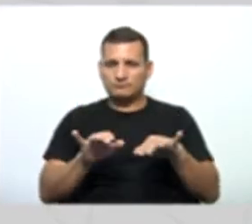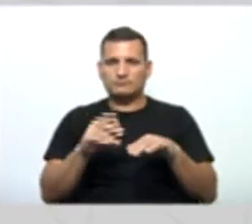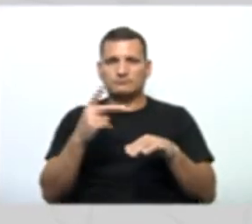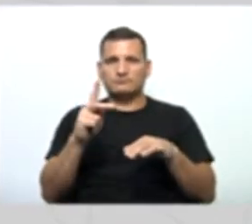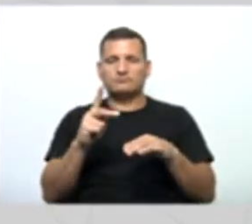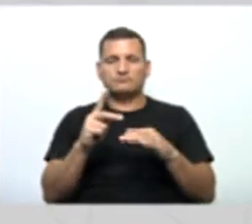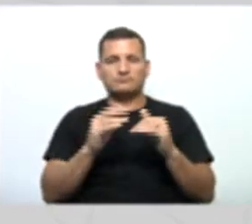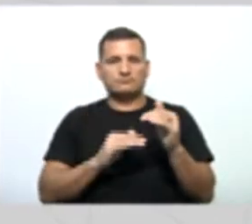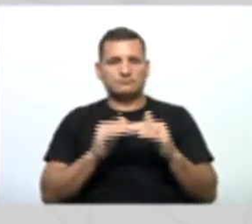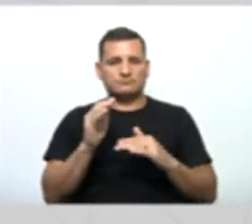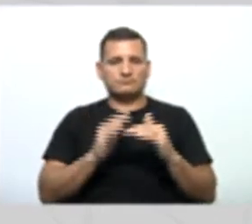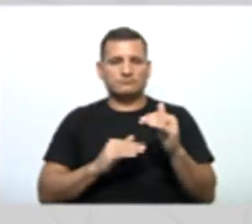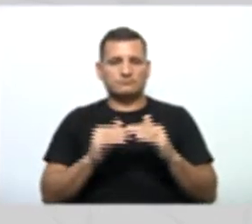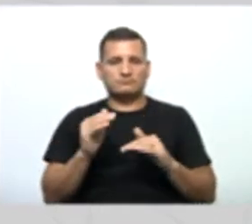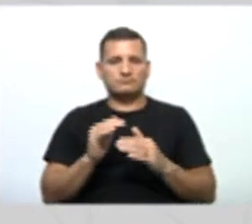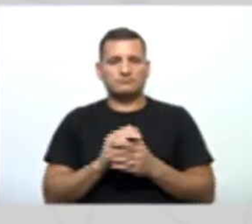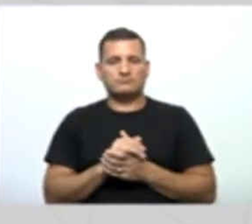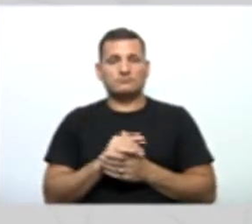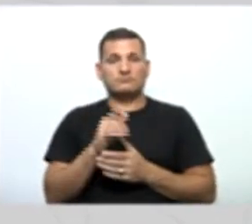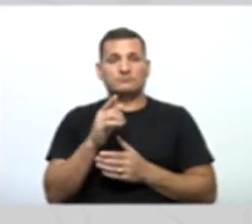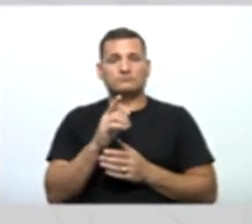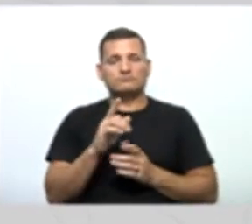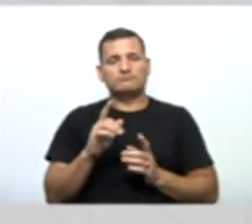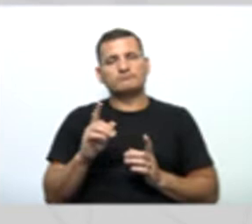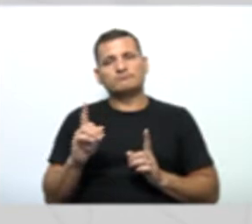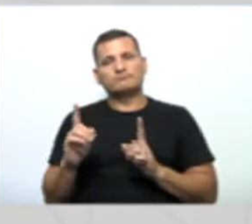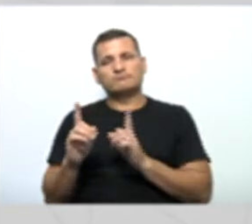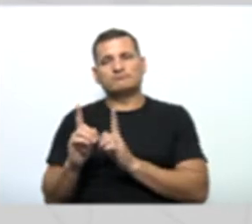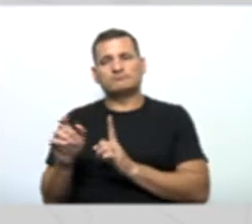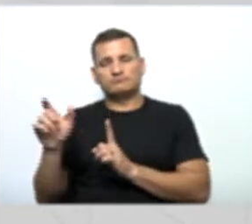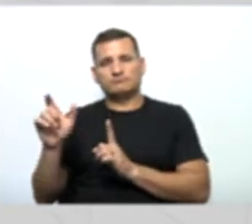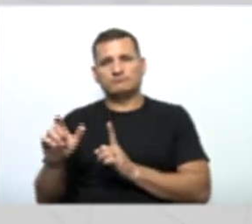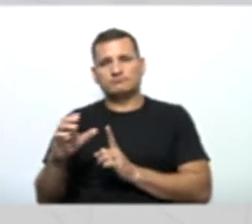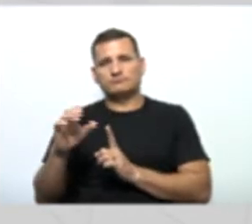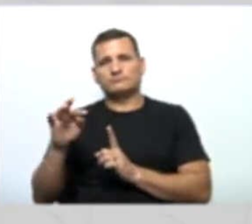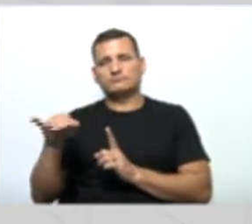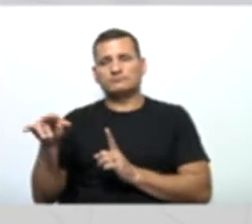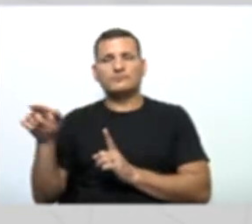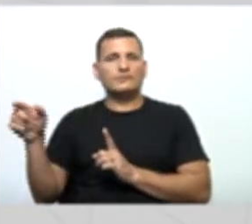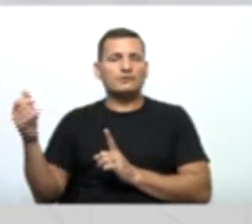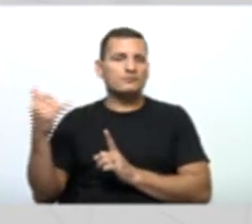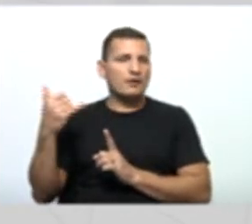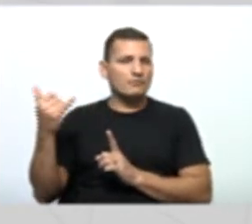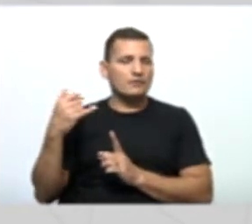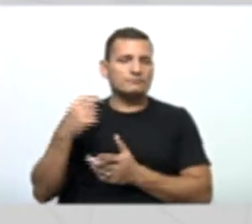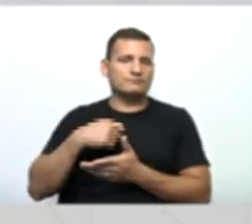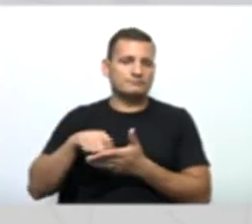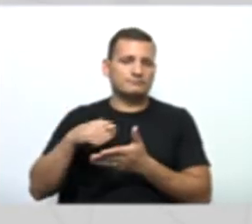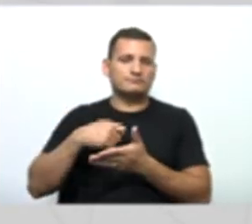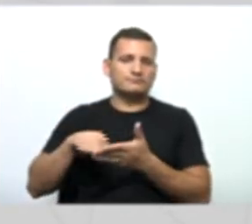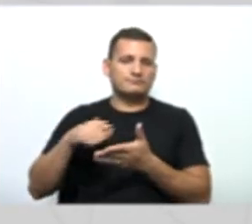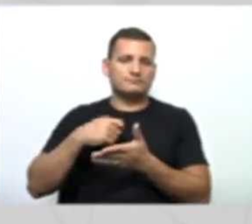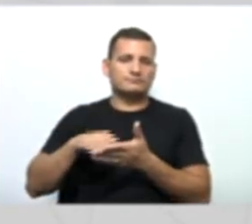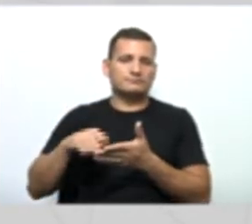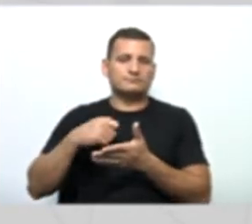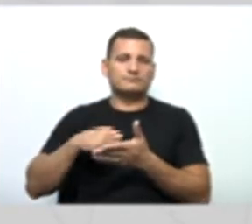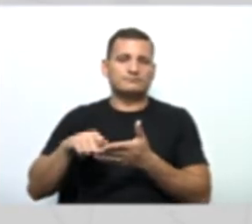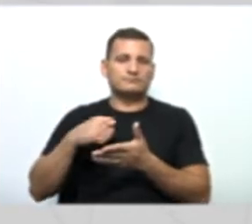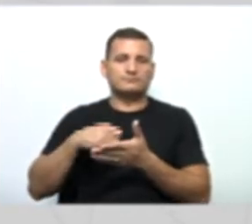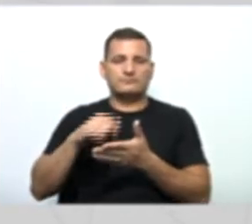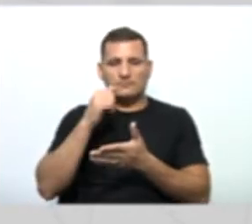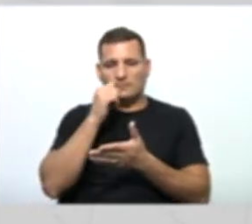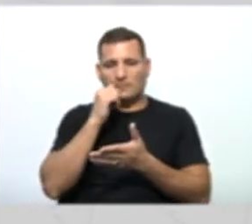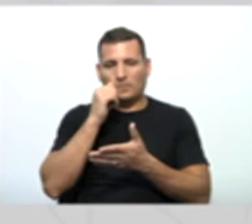aí de desenvolvimento, vai lá com o seu cliente e aí você começa a rascunhar, né? Olha aí, rascunha aqui, rascunha